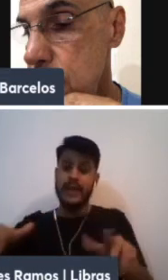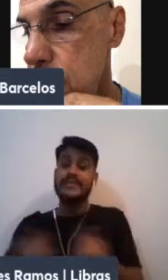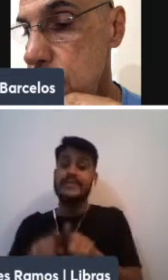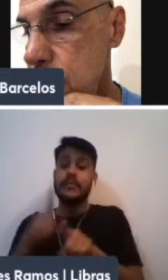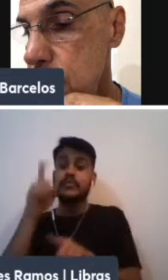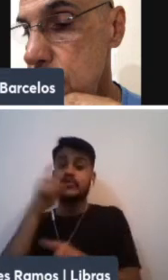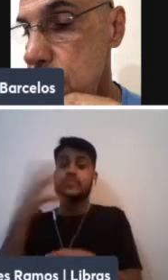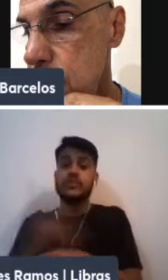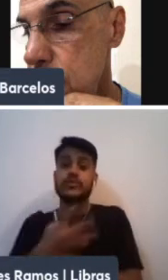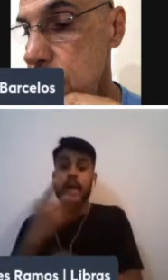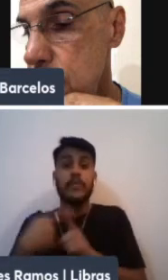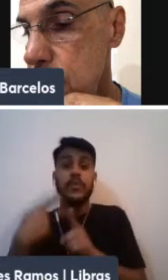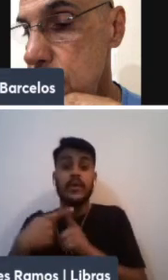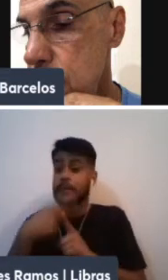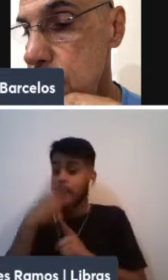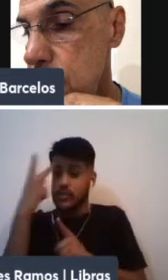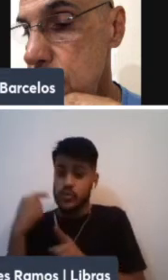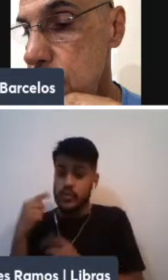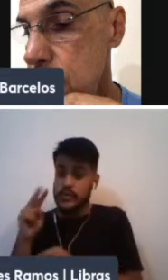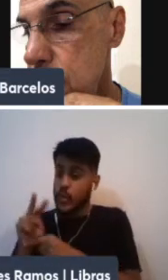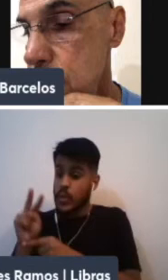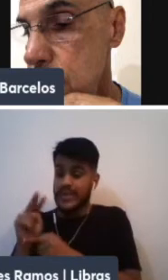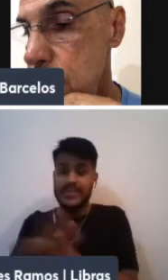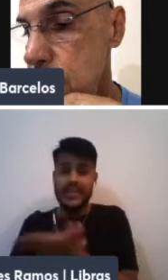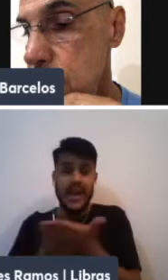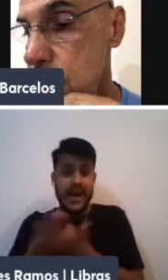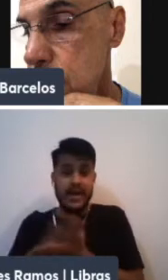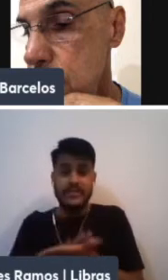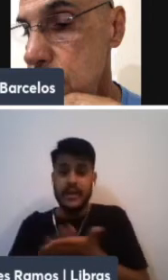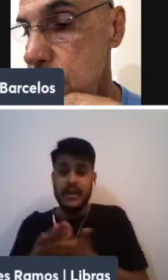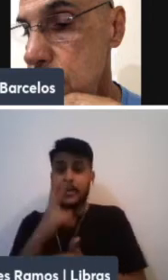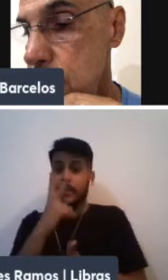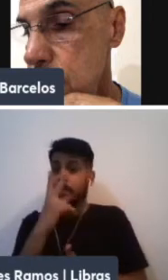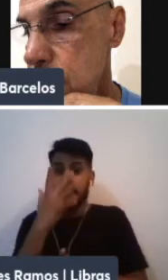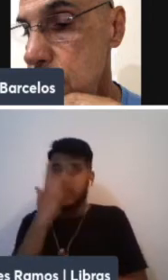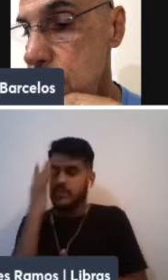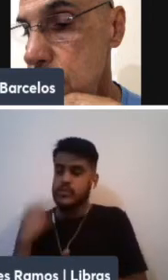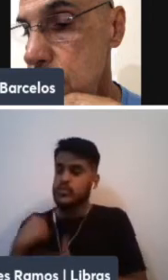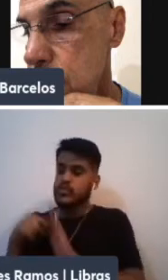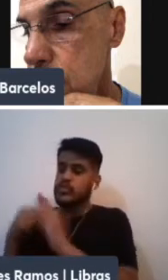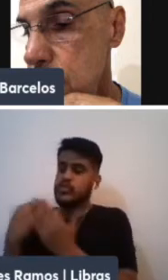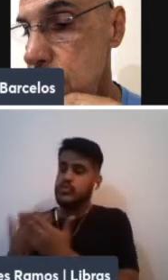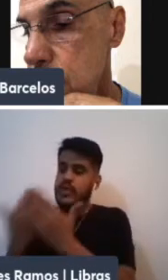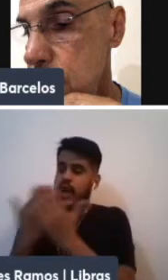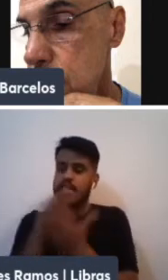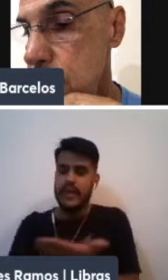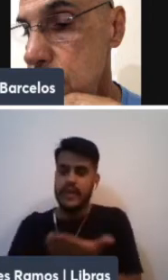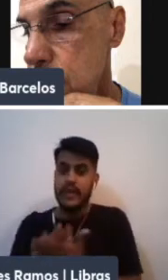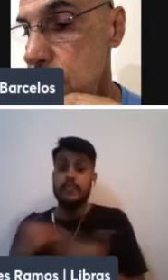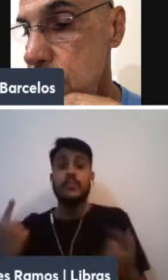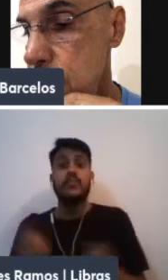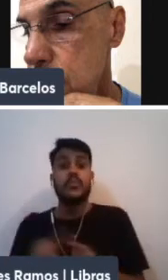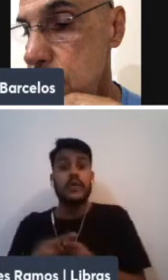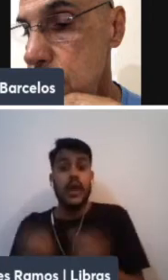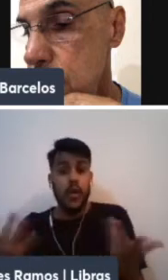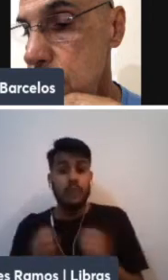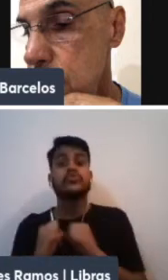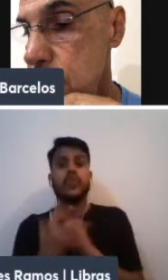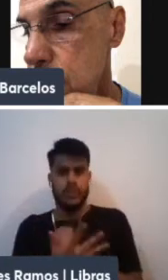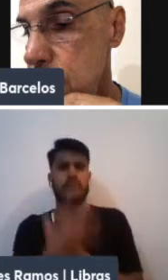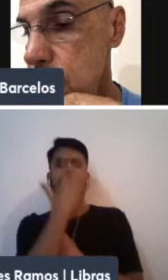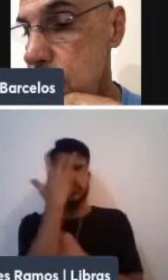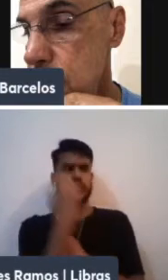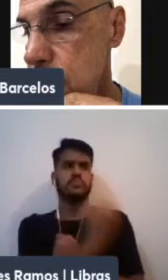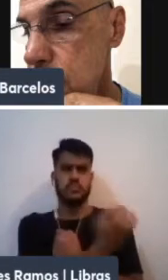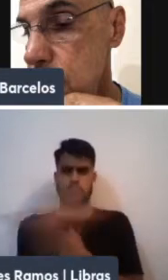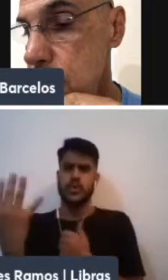tratada. Ela não foi sequer decifrada. Foi até pior que o corona. Porque o corona a gente já tem uma resistência aqui, que o pessoal começou, né?